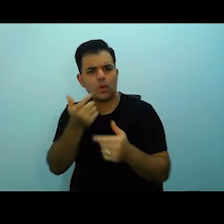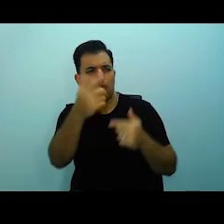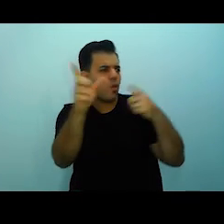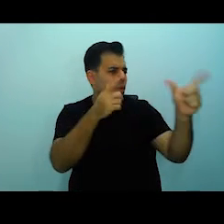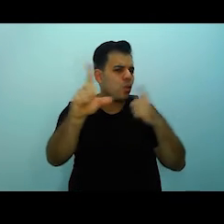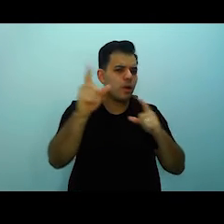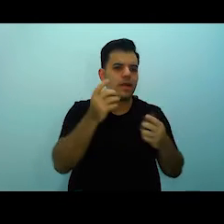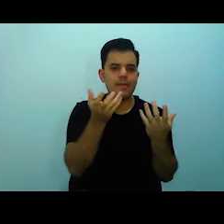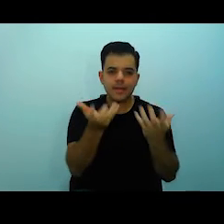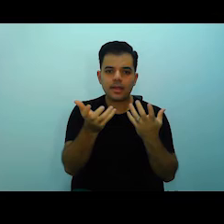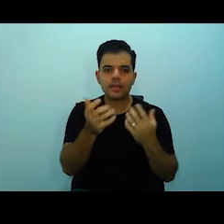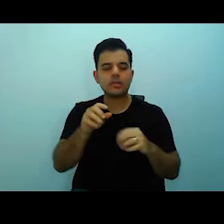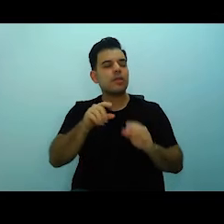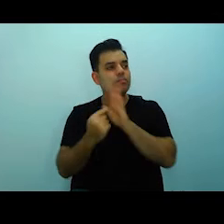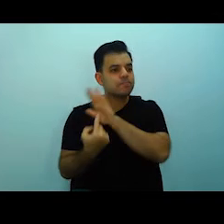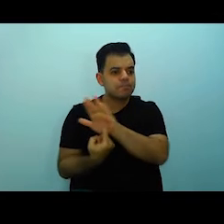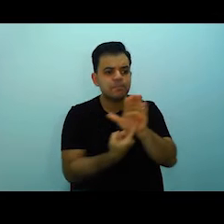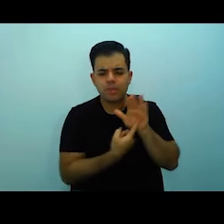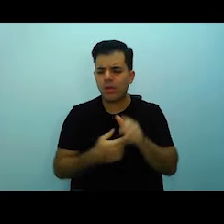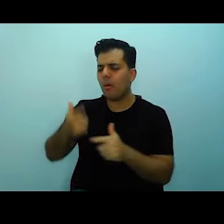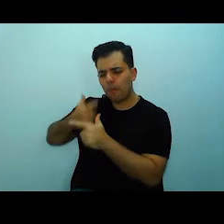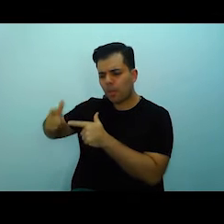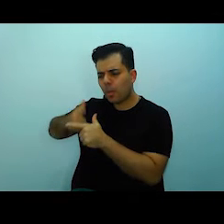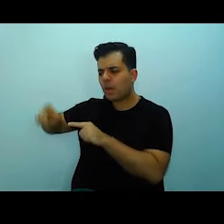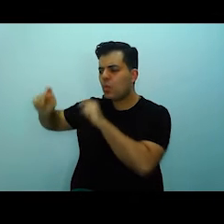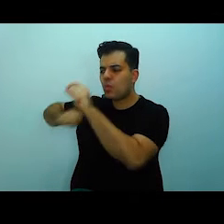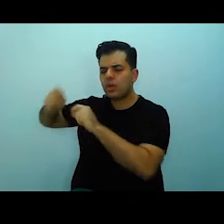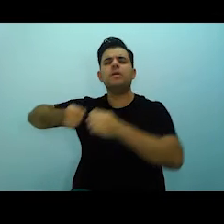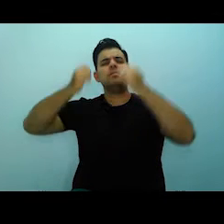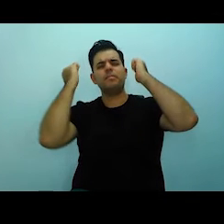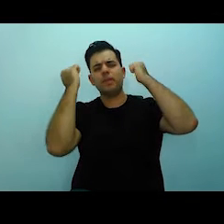pudesse declarar melhor, descrever melhor esse problema. Quem é